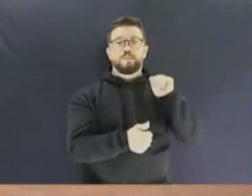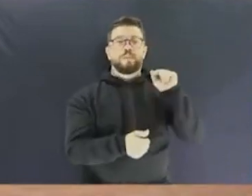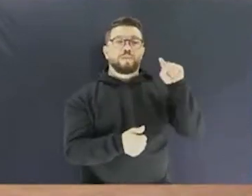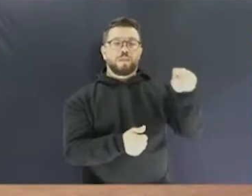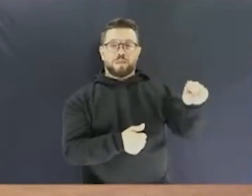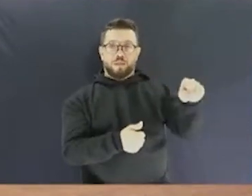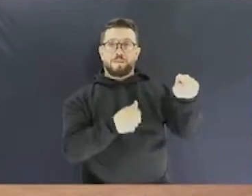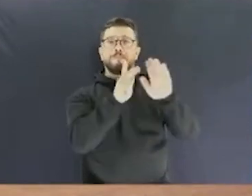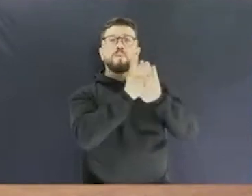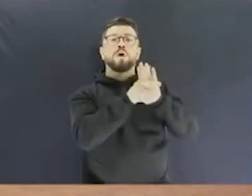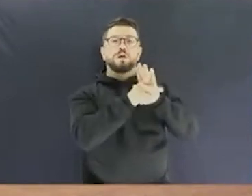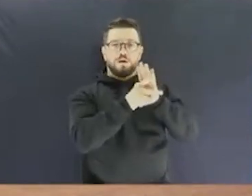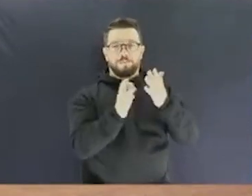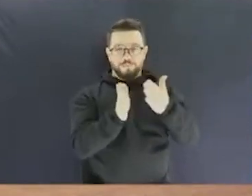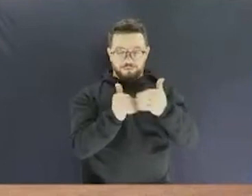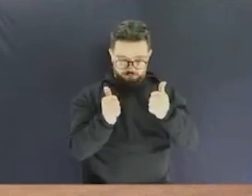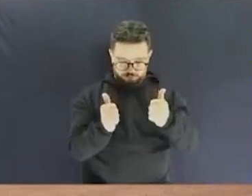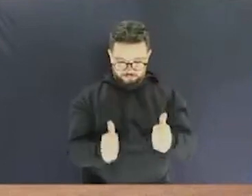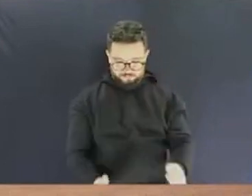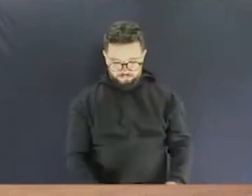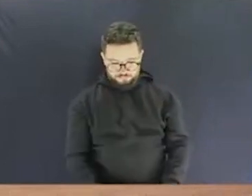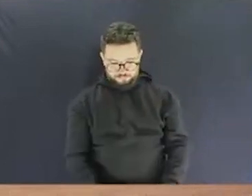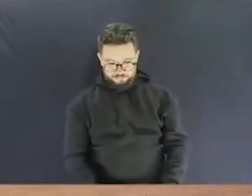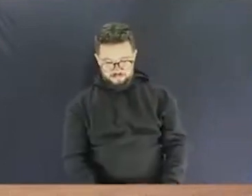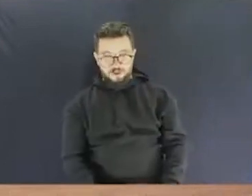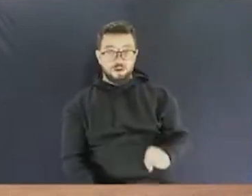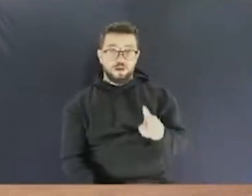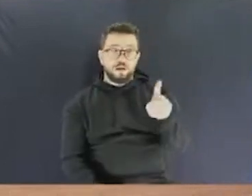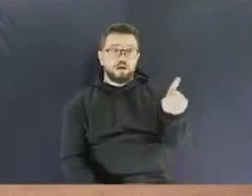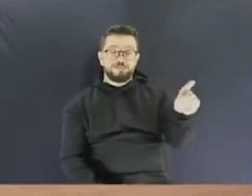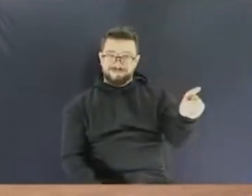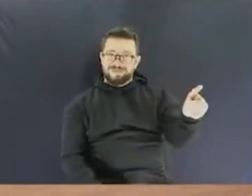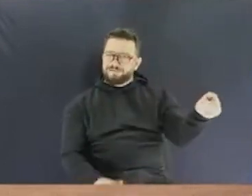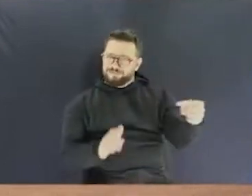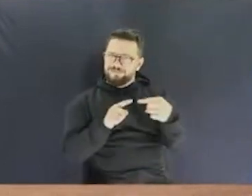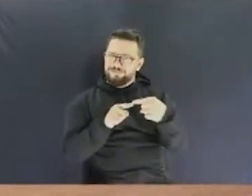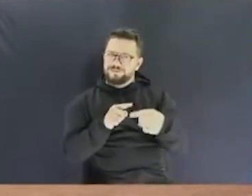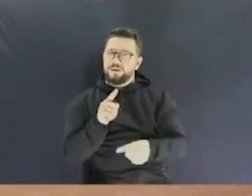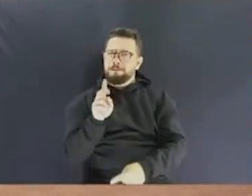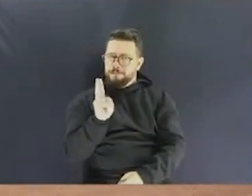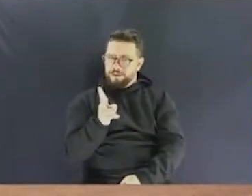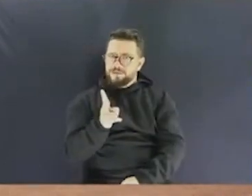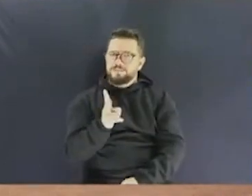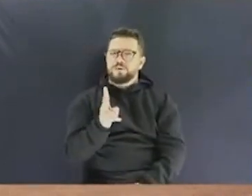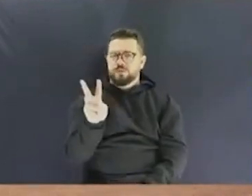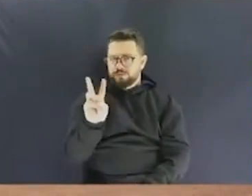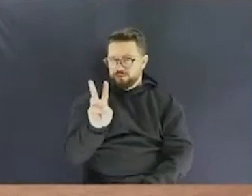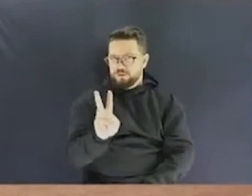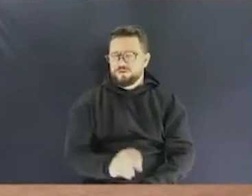Portão, no Fala Curitiba. Ela entrou nesse... Ela entra nesse orçamento, entra nesse planejamento, porque lá apareceu